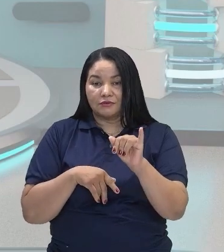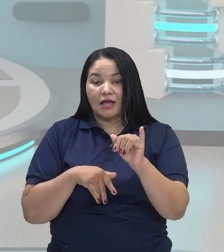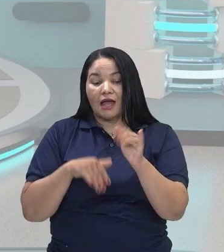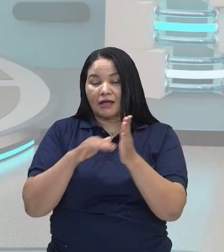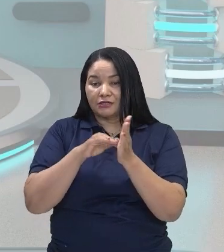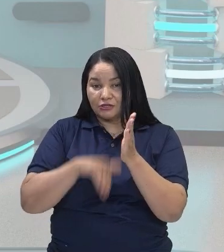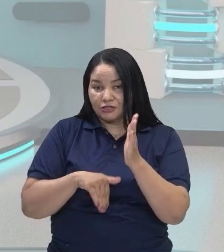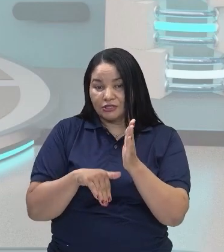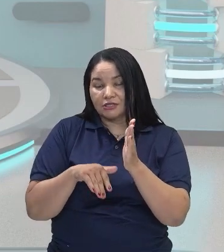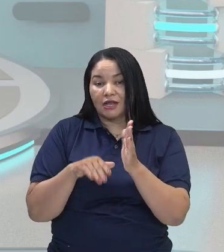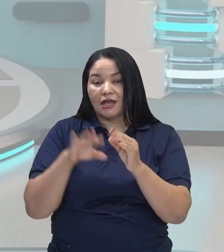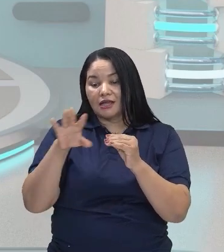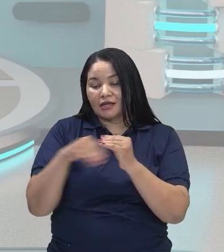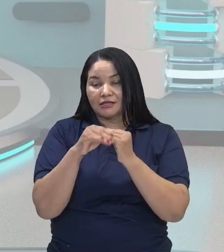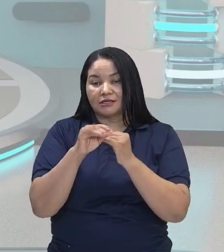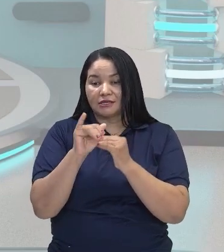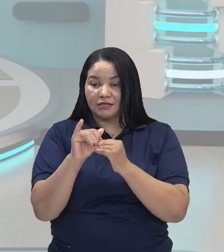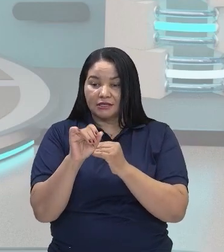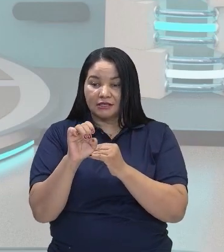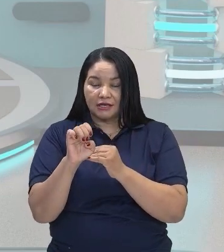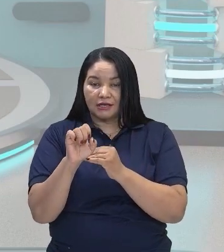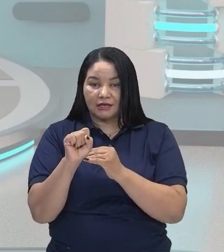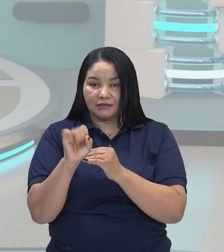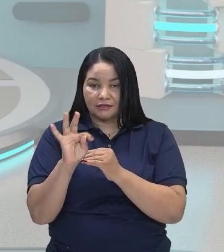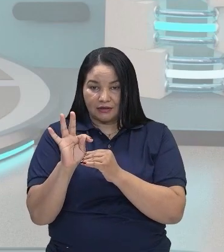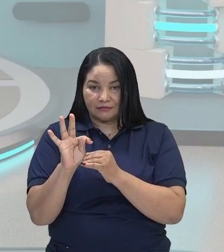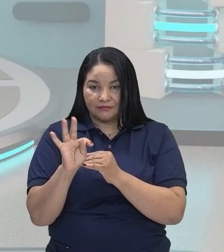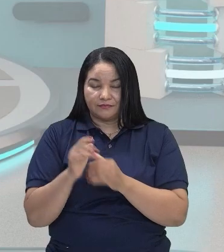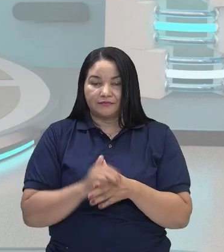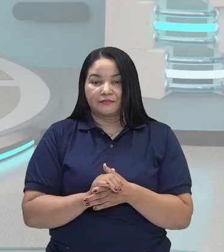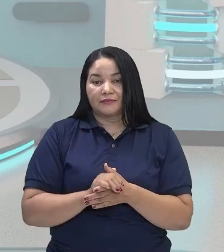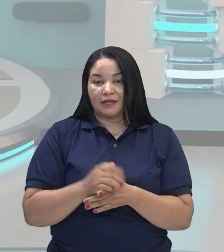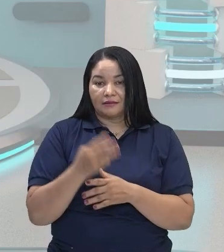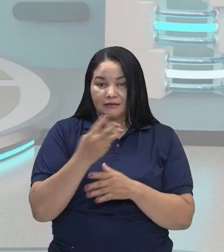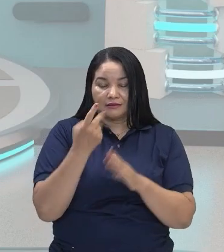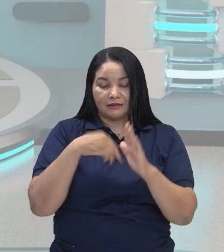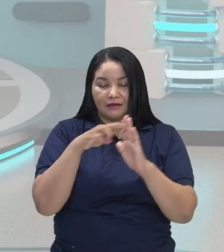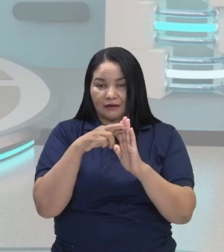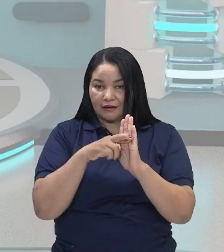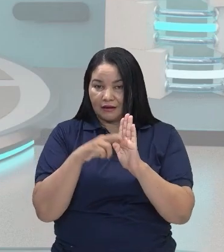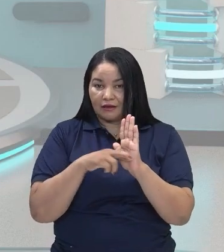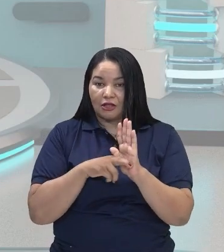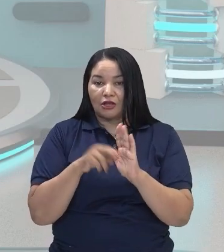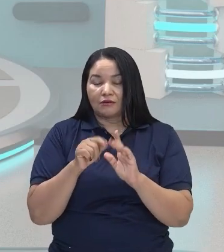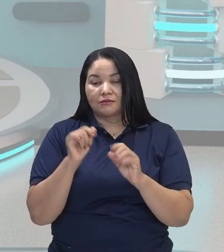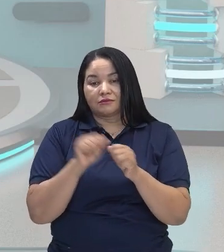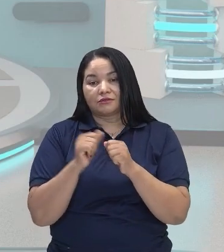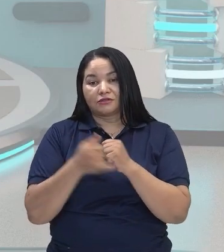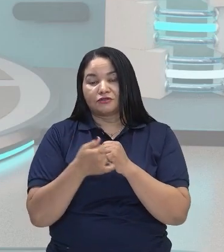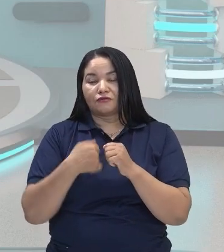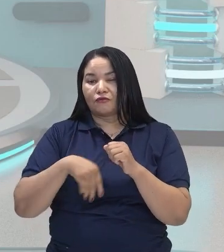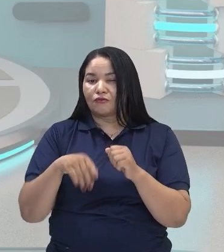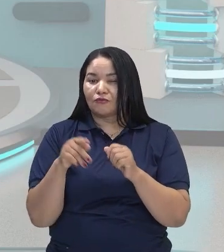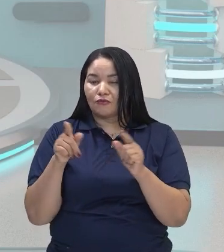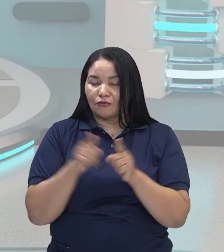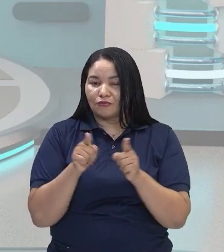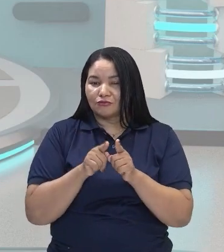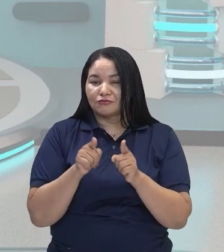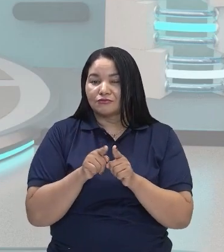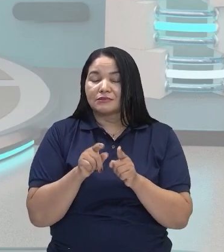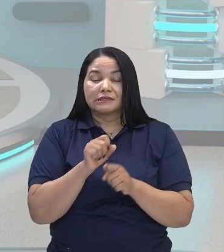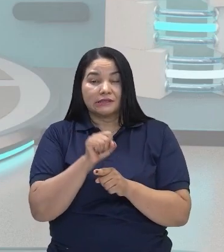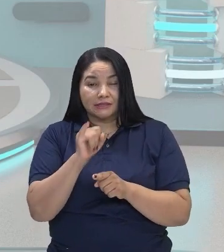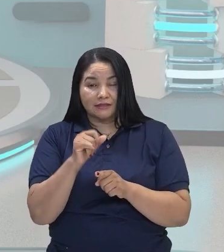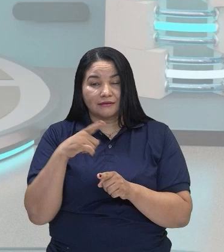IST, certo? E a terceira regra, relativa aos adjetivos curtos, é o seguinte: se o meu adjetivo curto